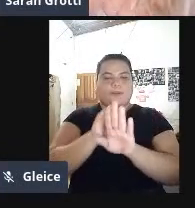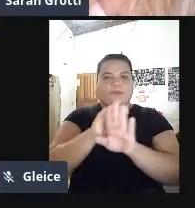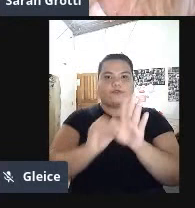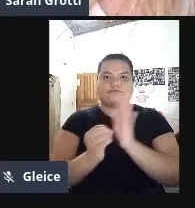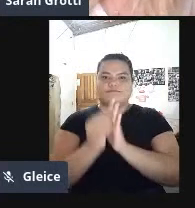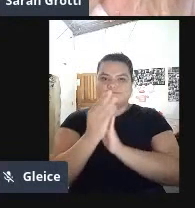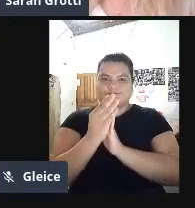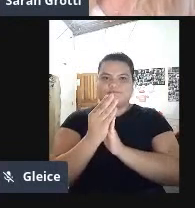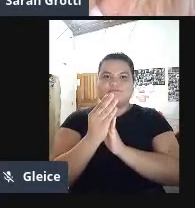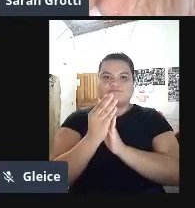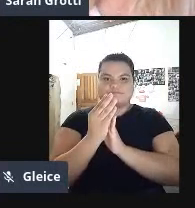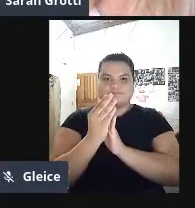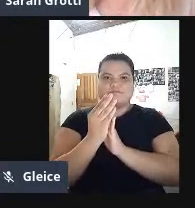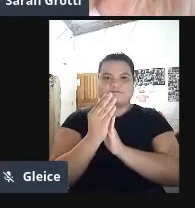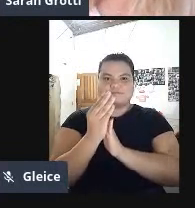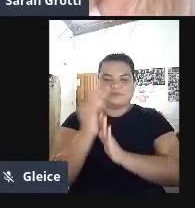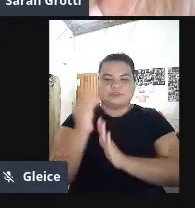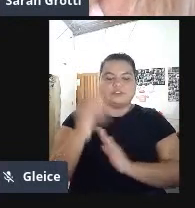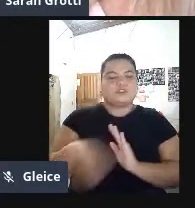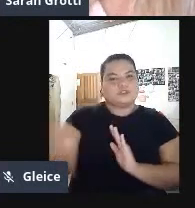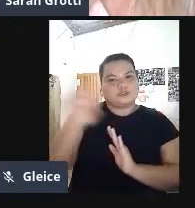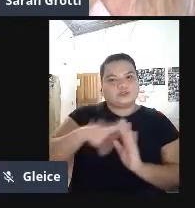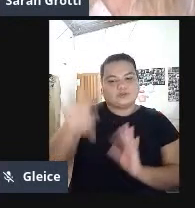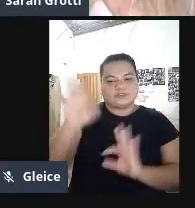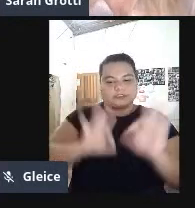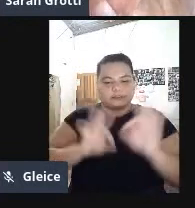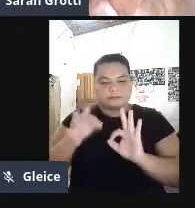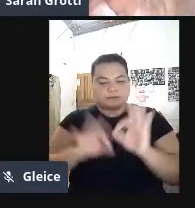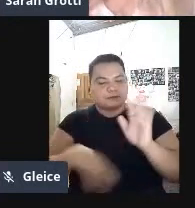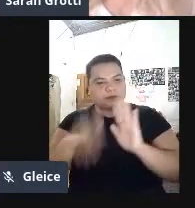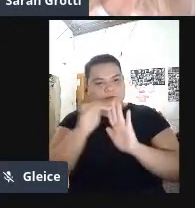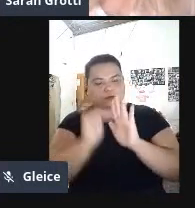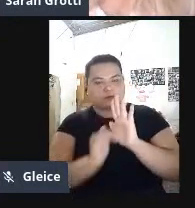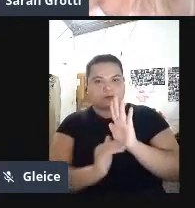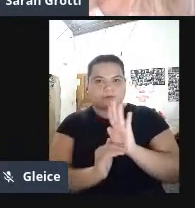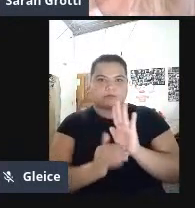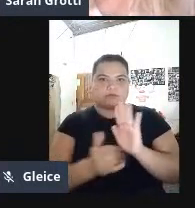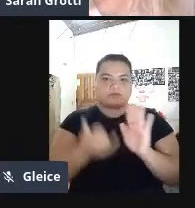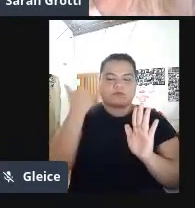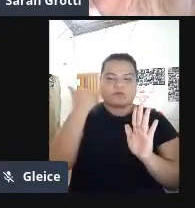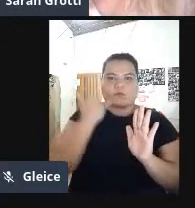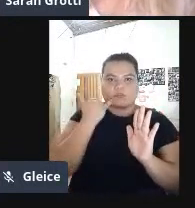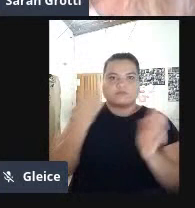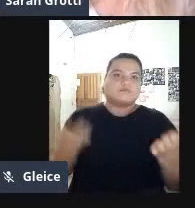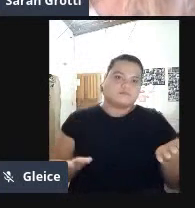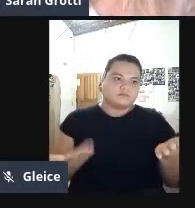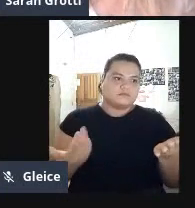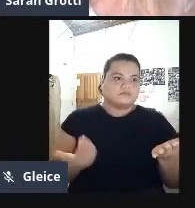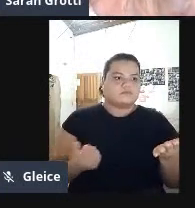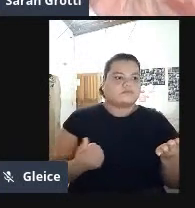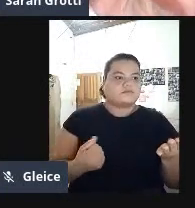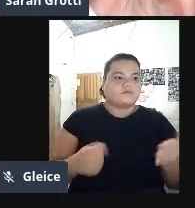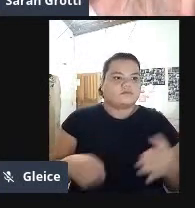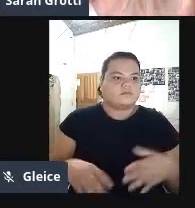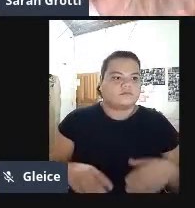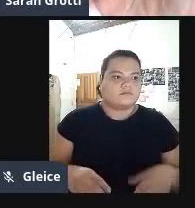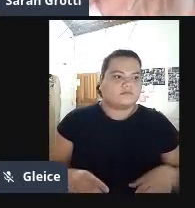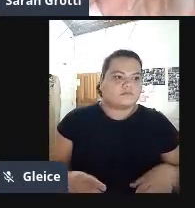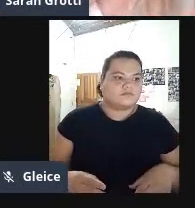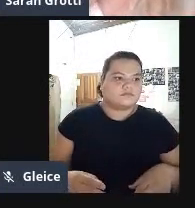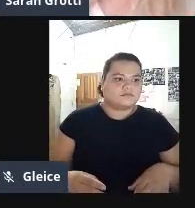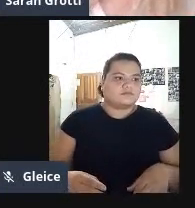muito no plano alimentar vegetariano. Falando em proteína, a gente sabe que a proteína é formada